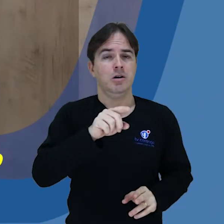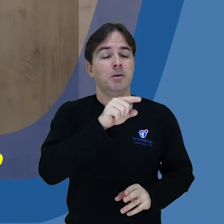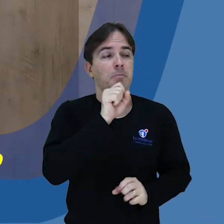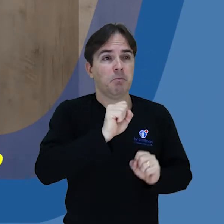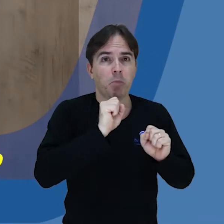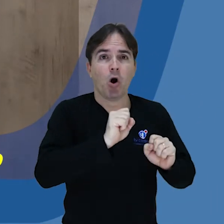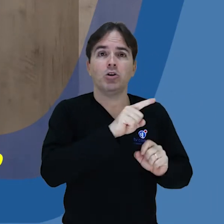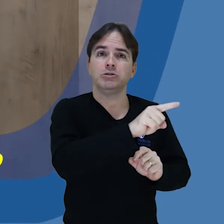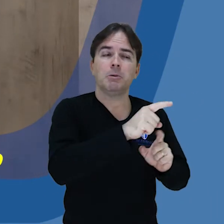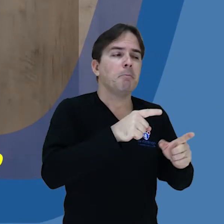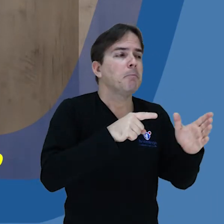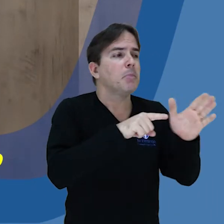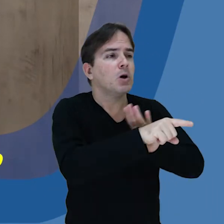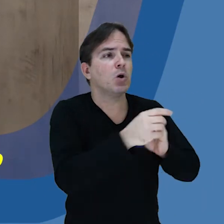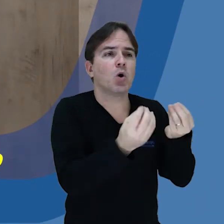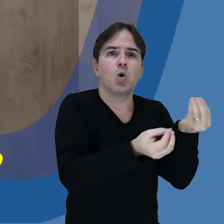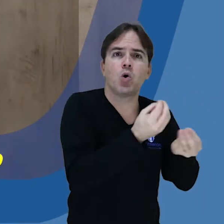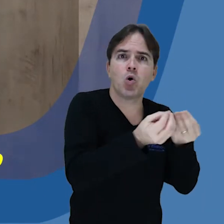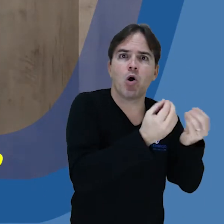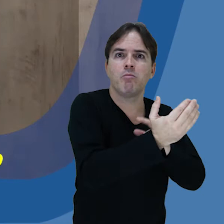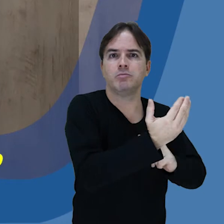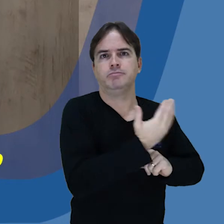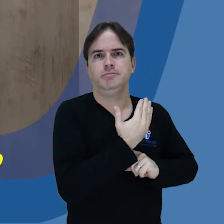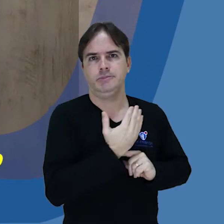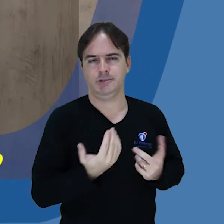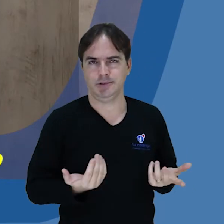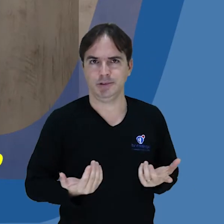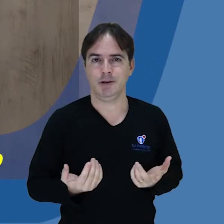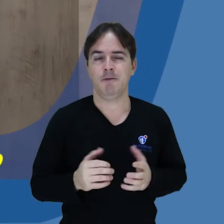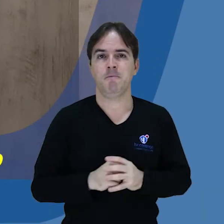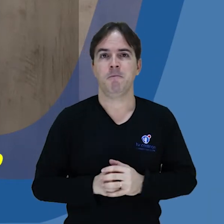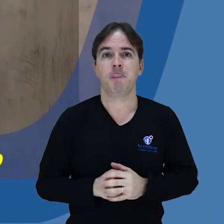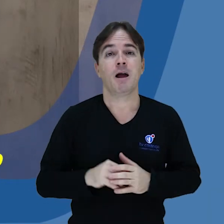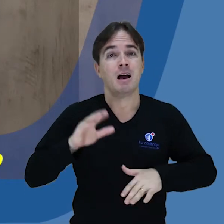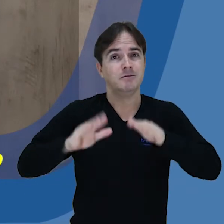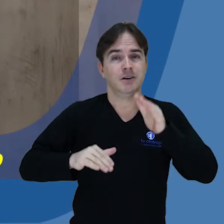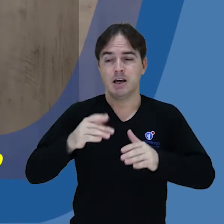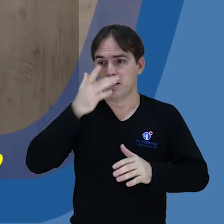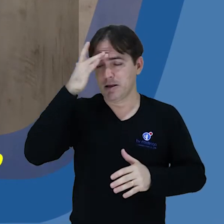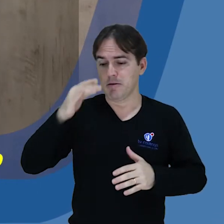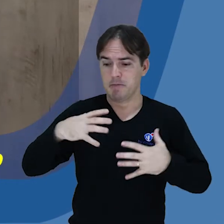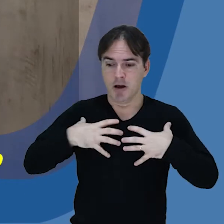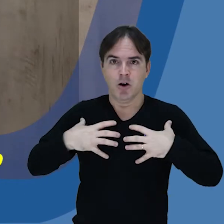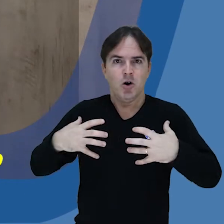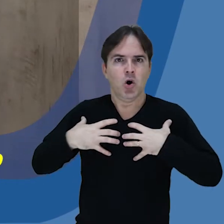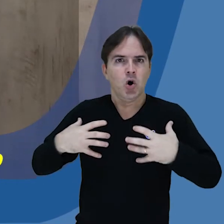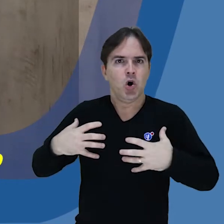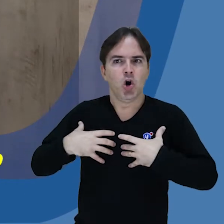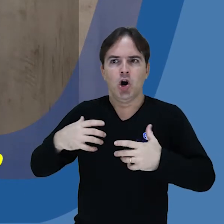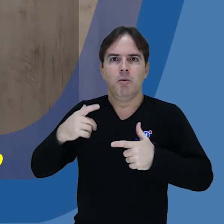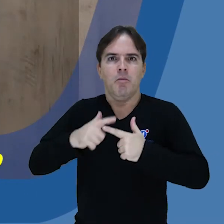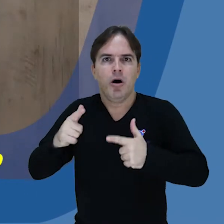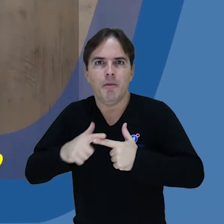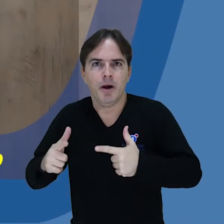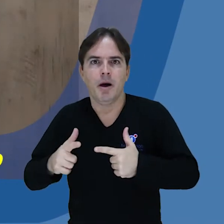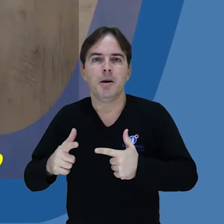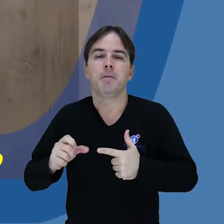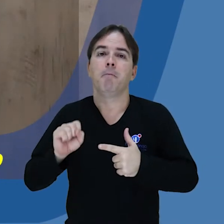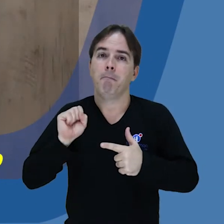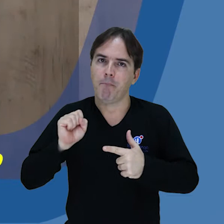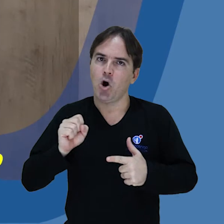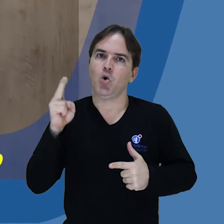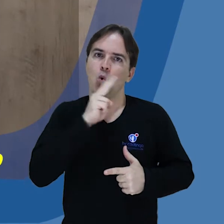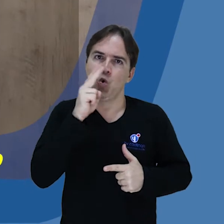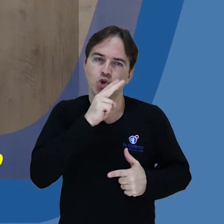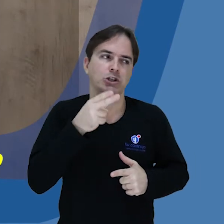estejam persistindo e agravados por falta de ar, dificuldade respiratória, é importante você buscar atendimento de urgência nas unidades